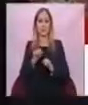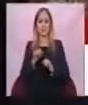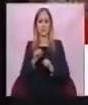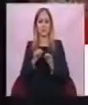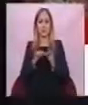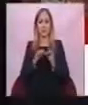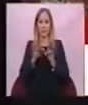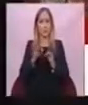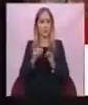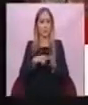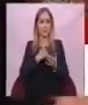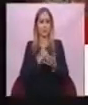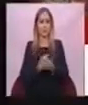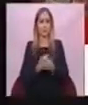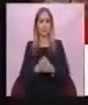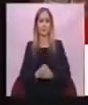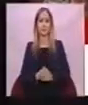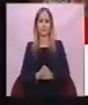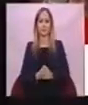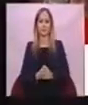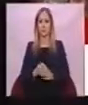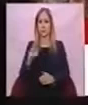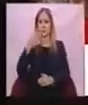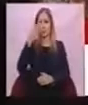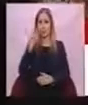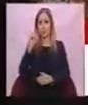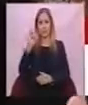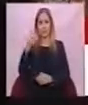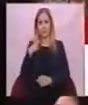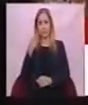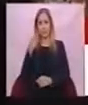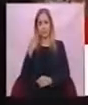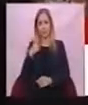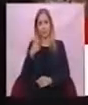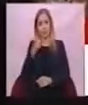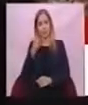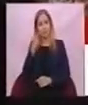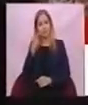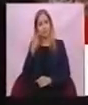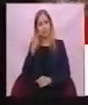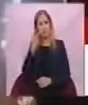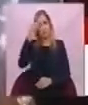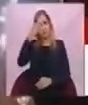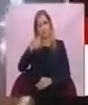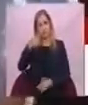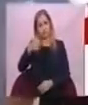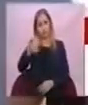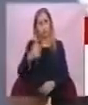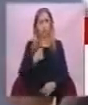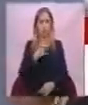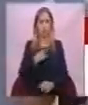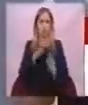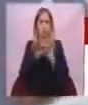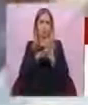acompanhamos desde o início, desde o primeiro dia da SIC. É um canal que nós acompanhamos todos os dias, gostamos da programação.